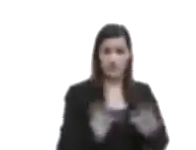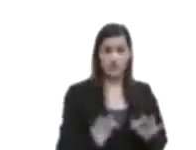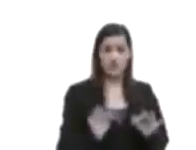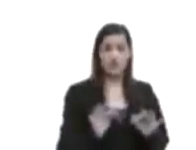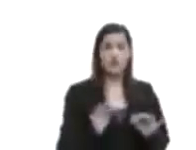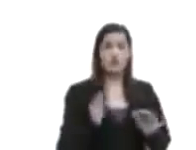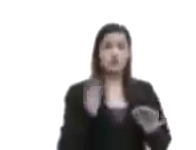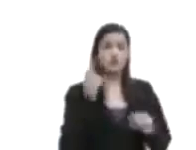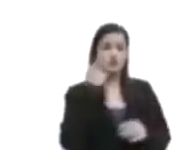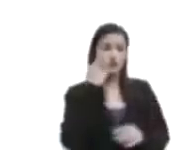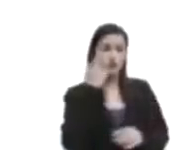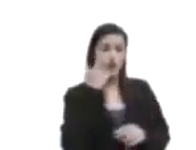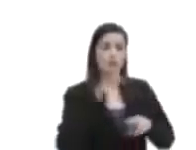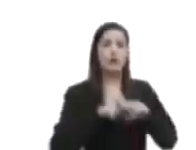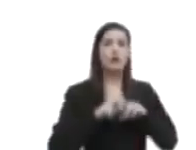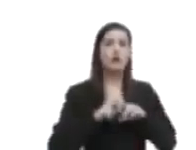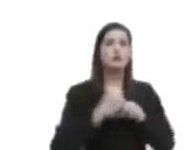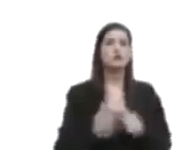pecado do mundo.